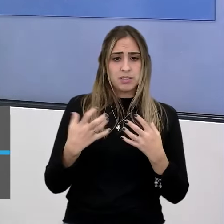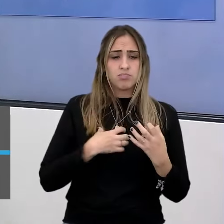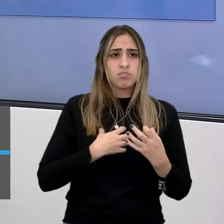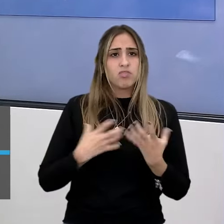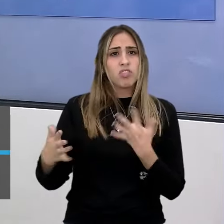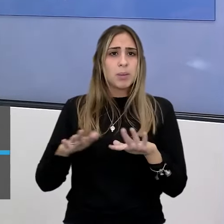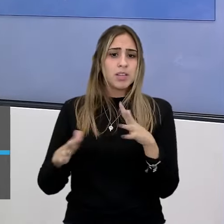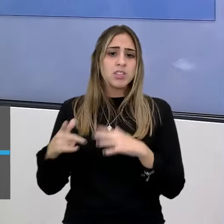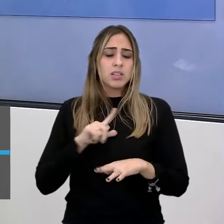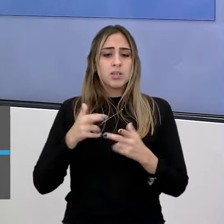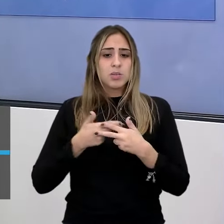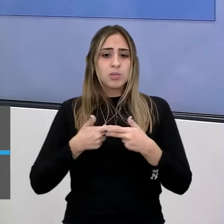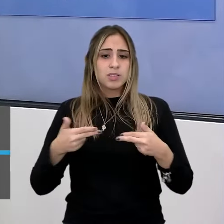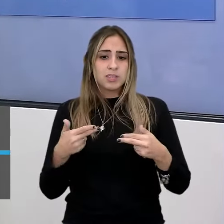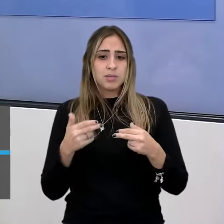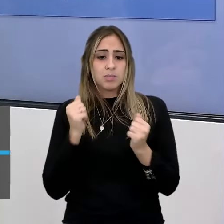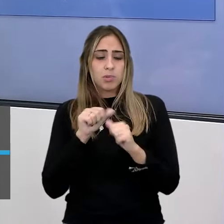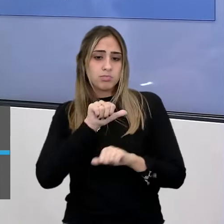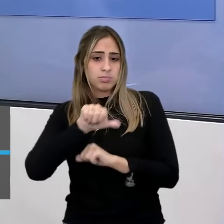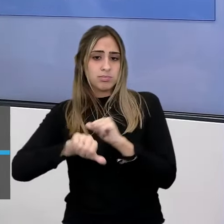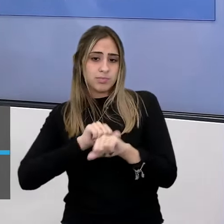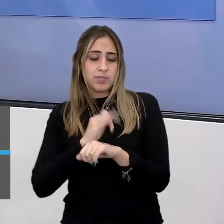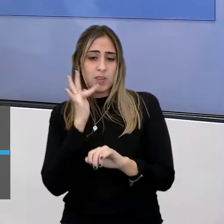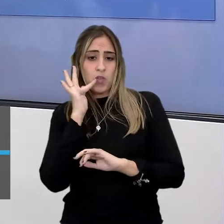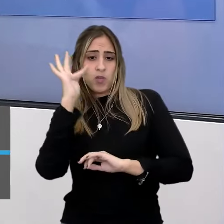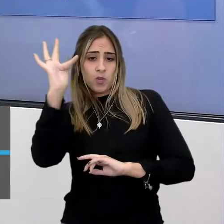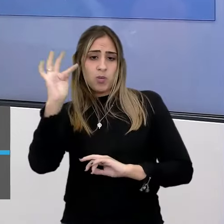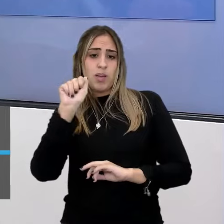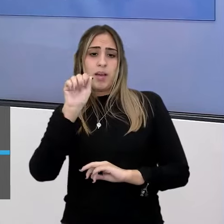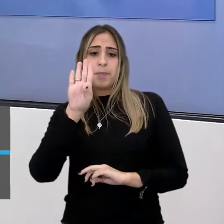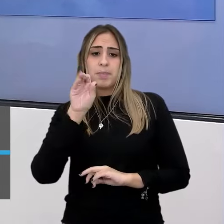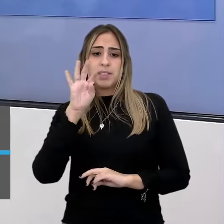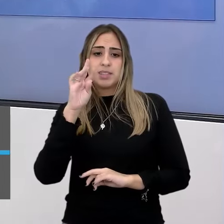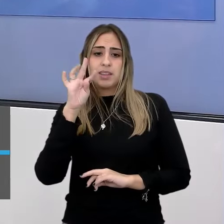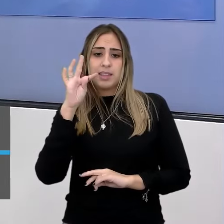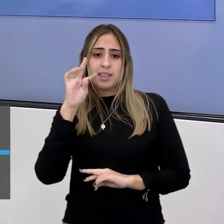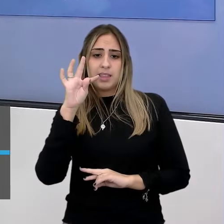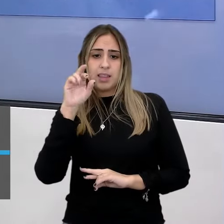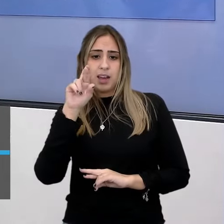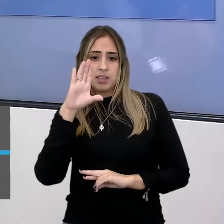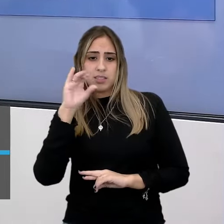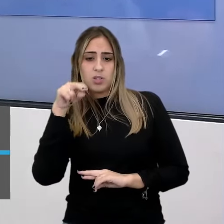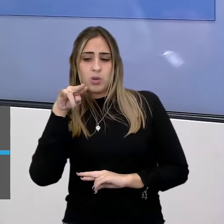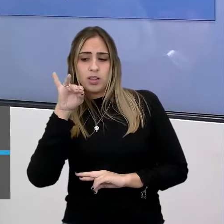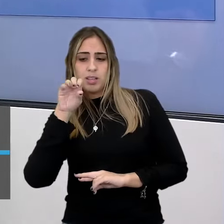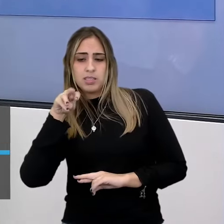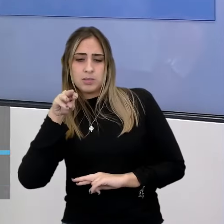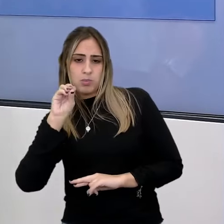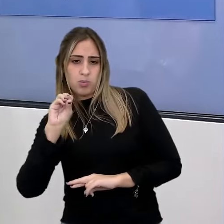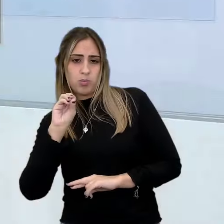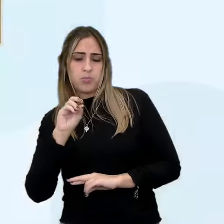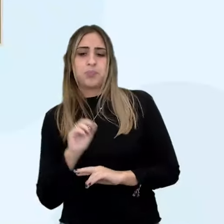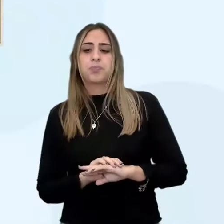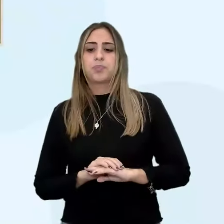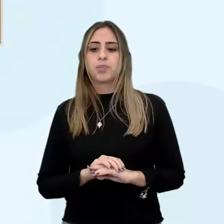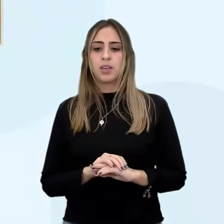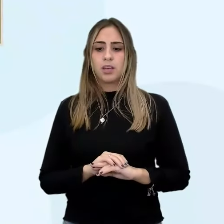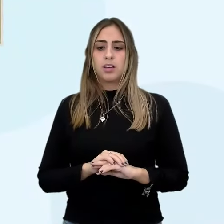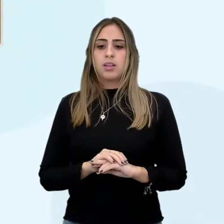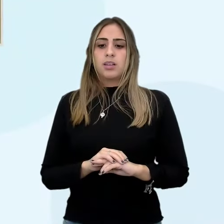ele já tem alguns elementos que podem convergir ao futuro abstracionismo ele como a gente pode ver aqui na obra da